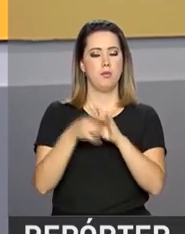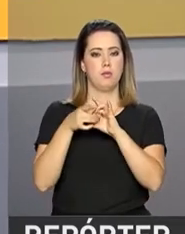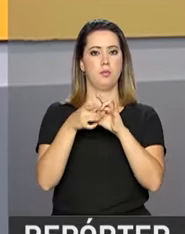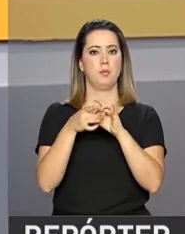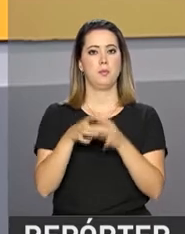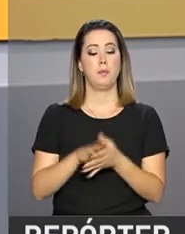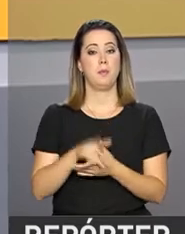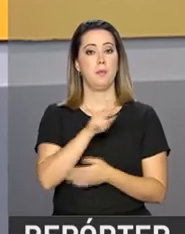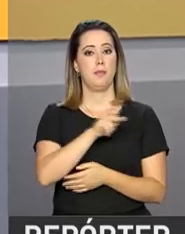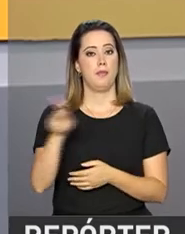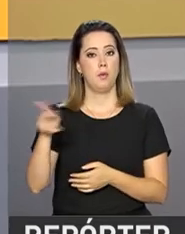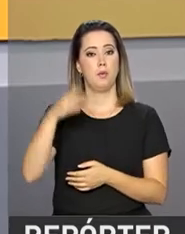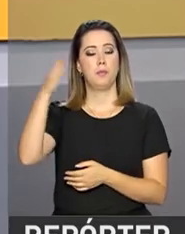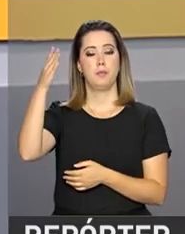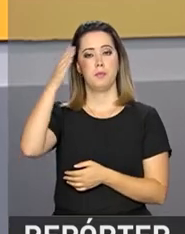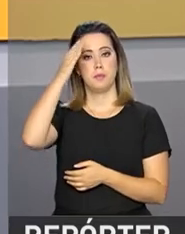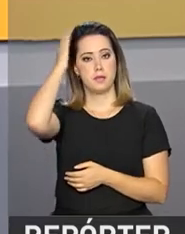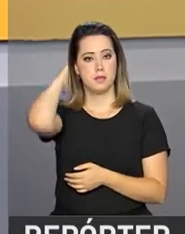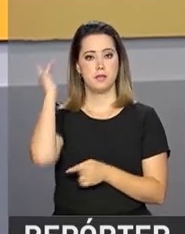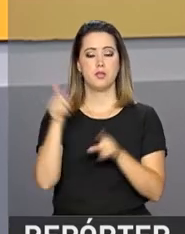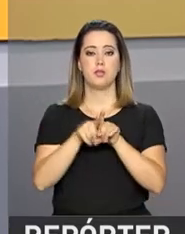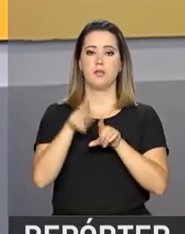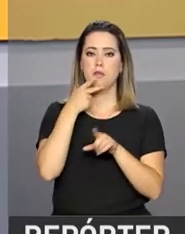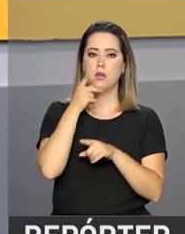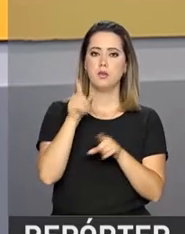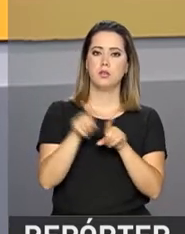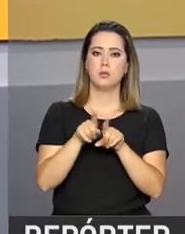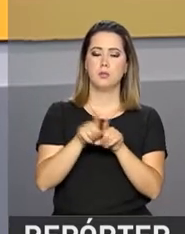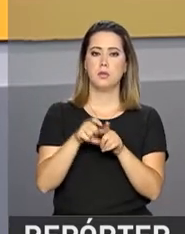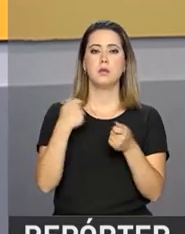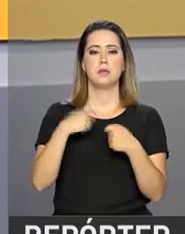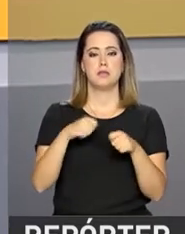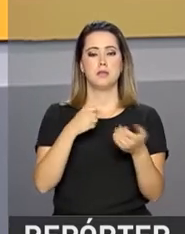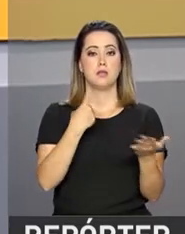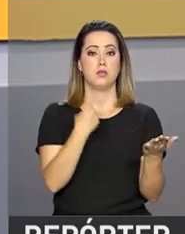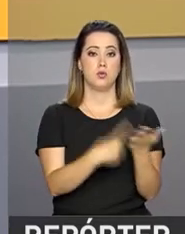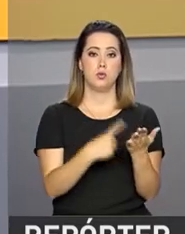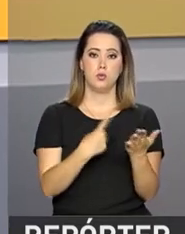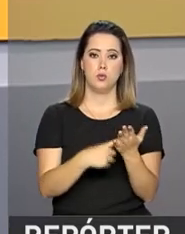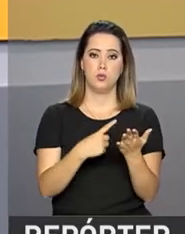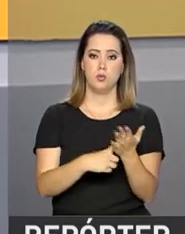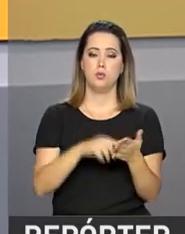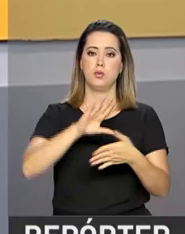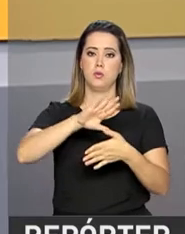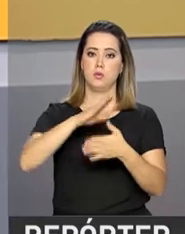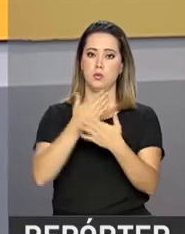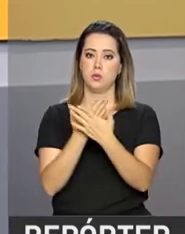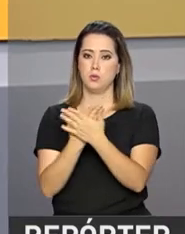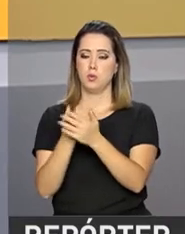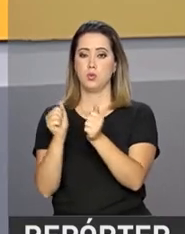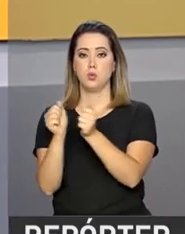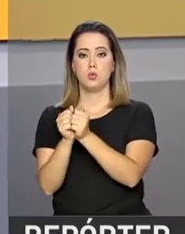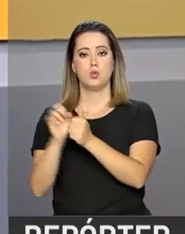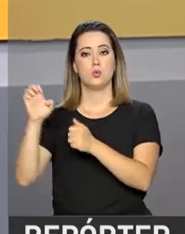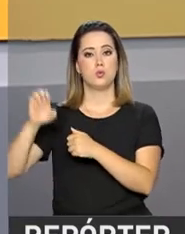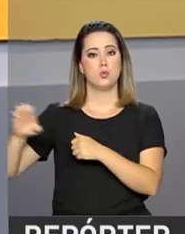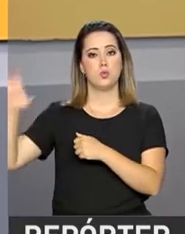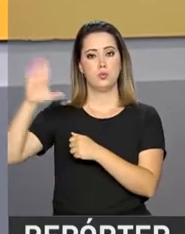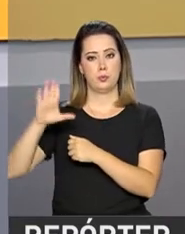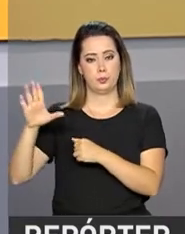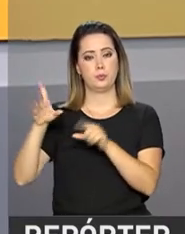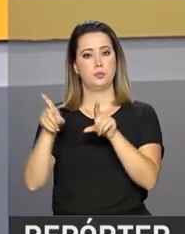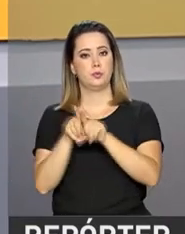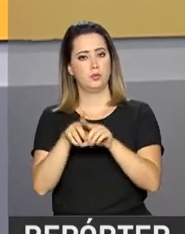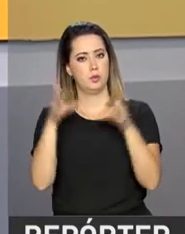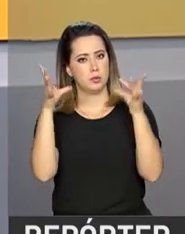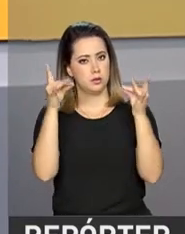integração. O presidente brasileiro também defendeu o fechamento de um acordo entre o Mercosul e a União Europeia. Temer destacou